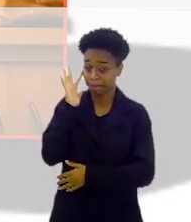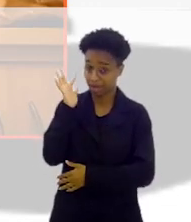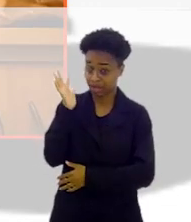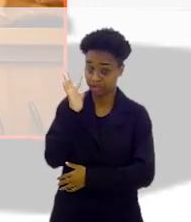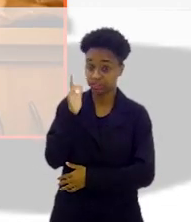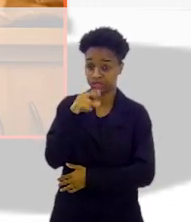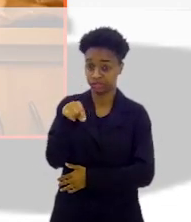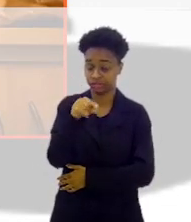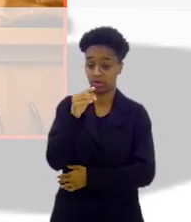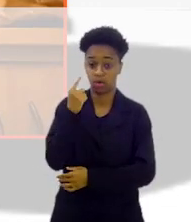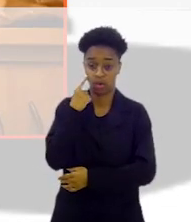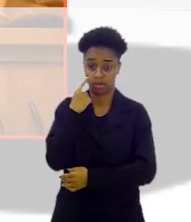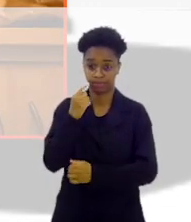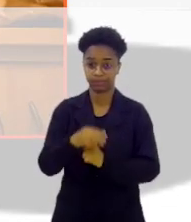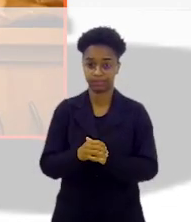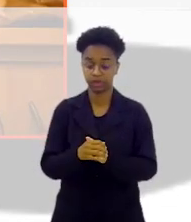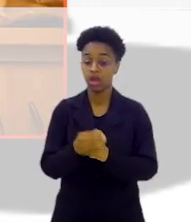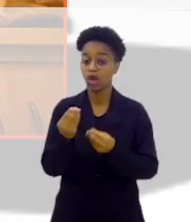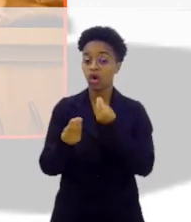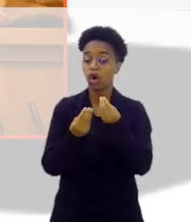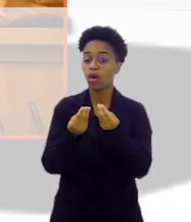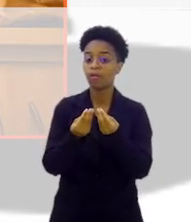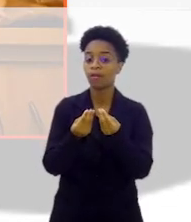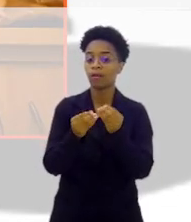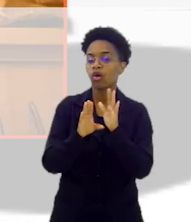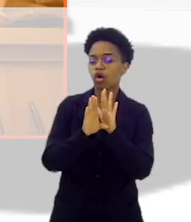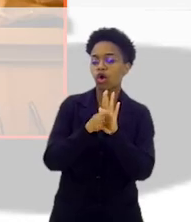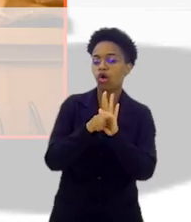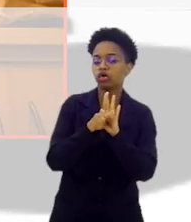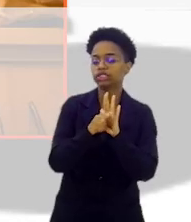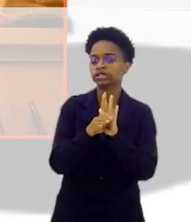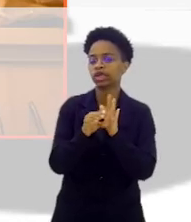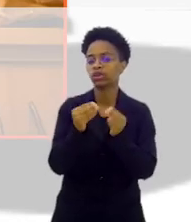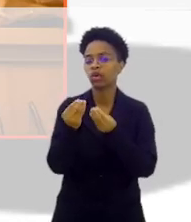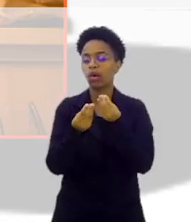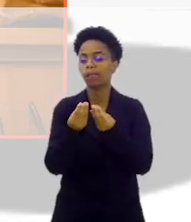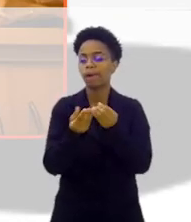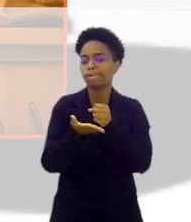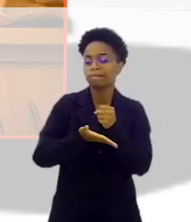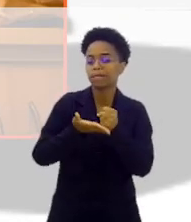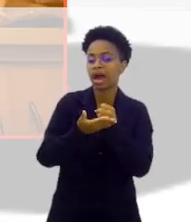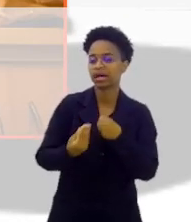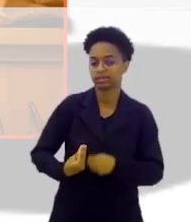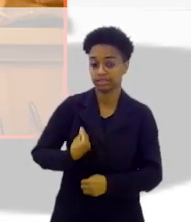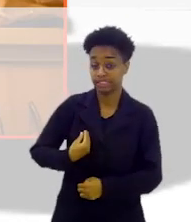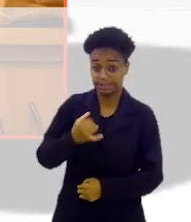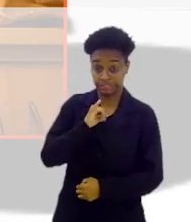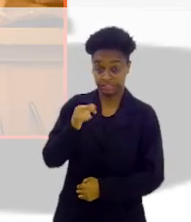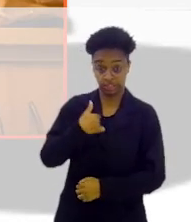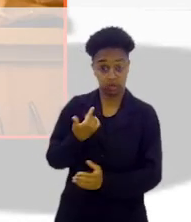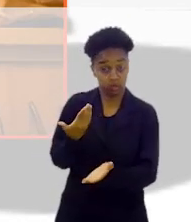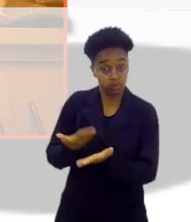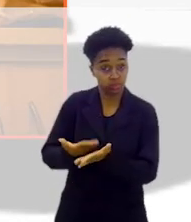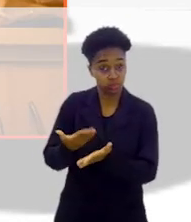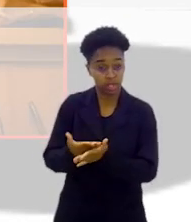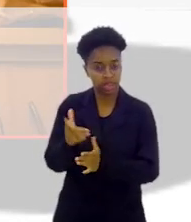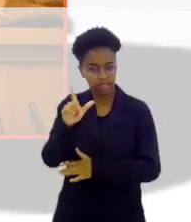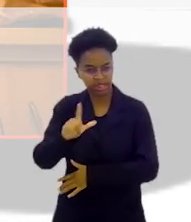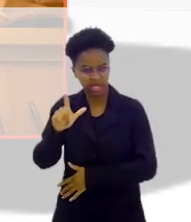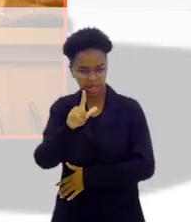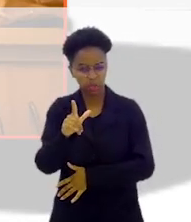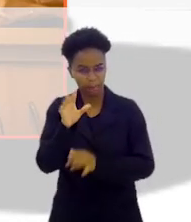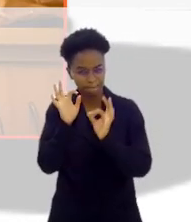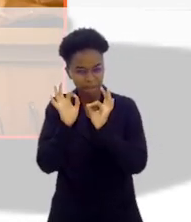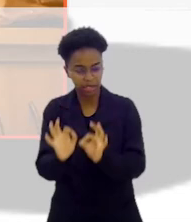imagine você, olha como são os conceitos e como são os preâmbulos dessa existência. Se eu tivesse feito